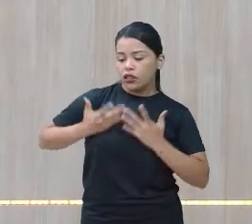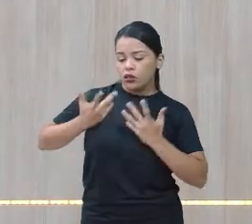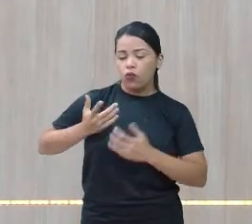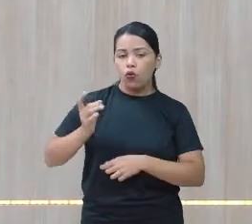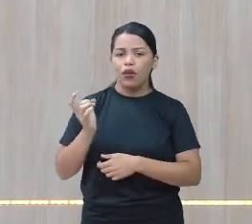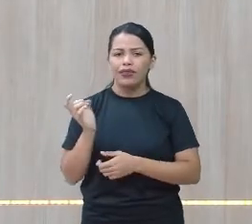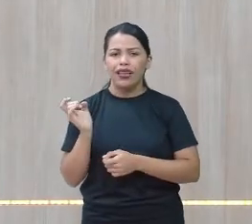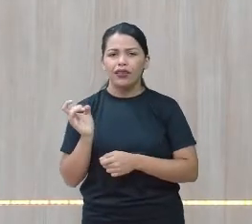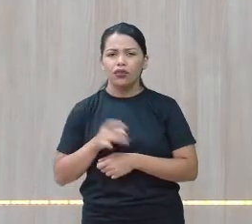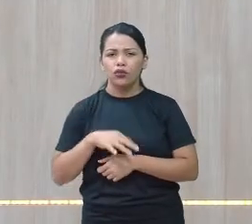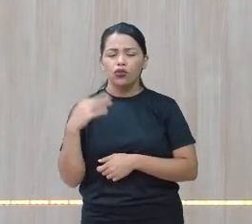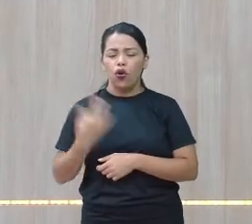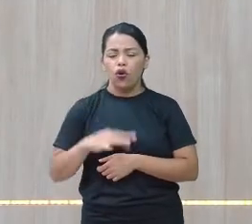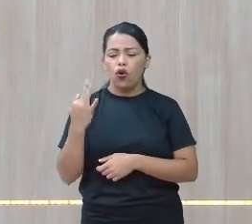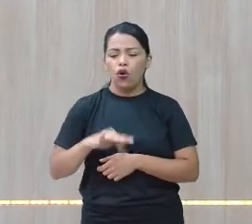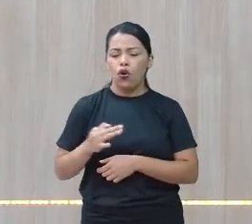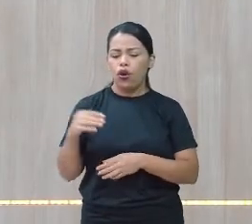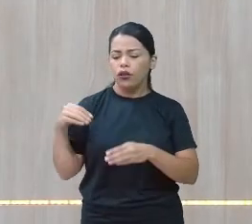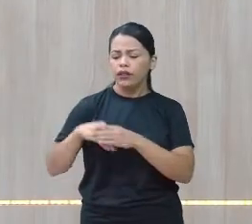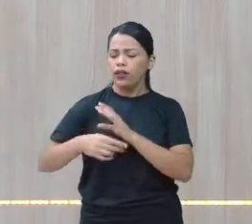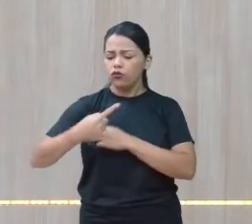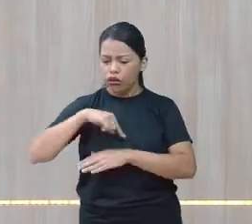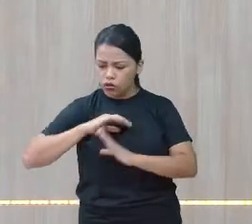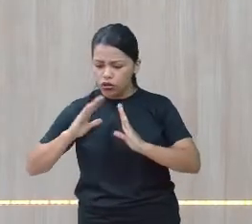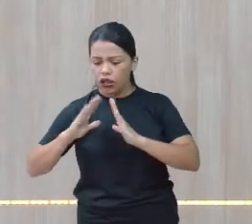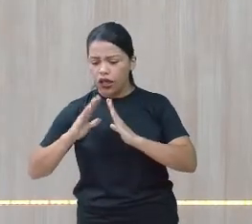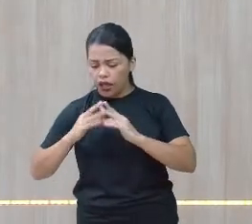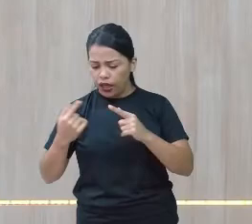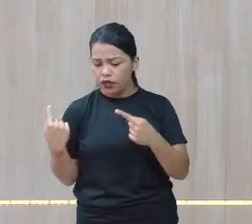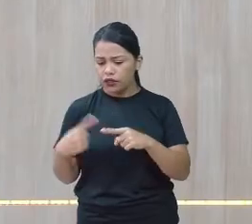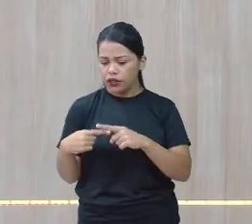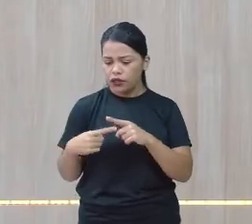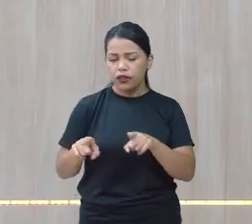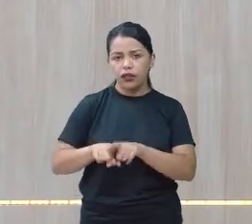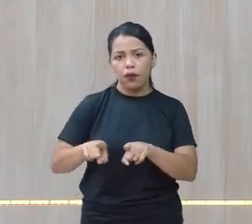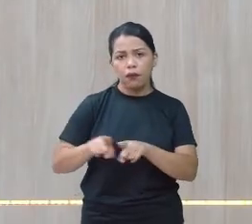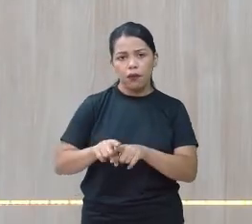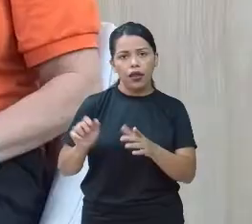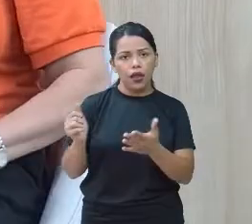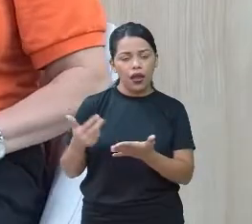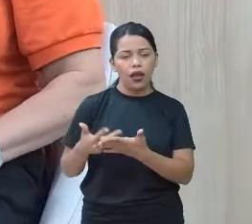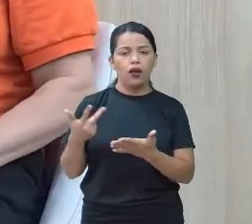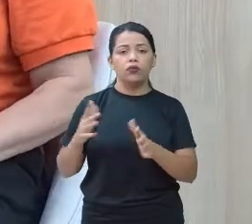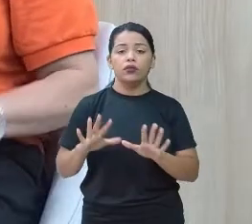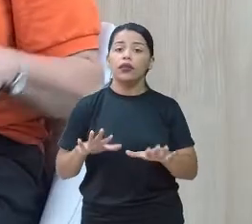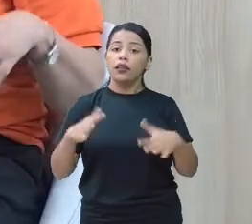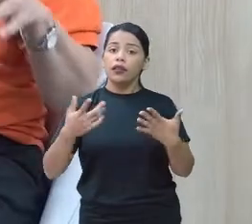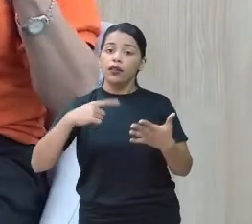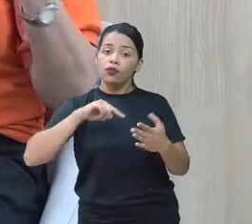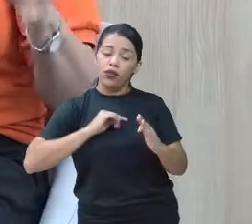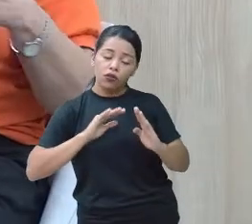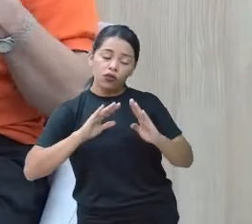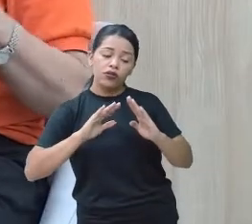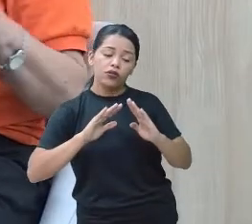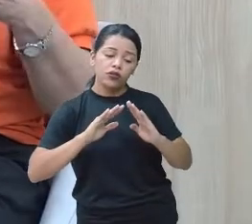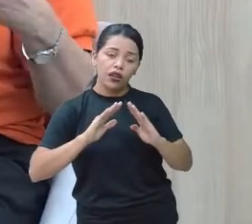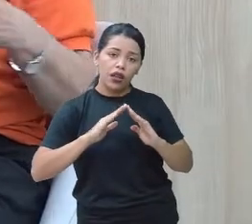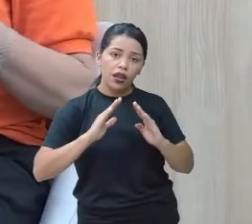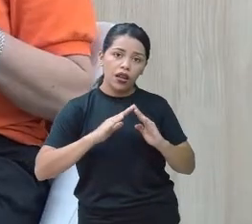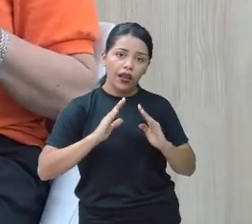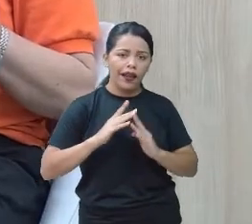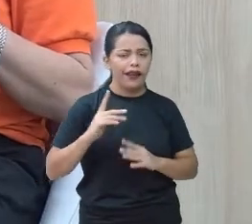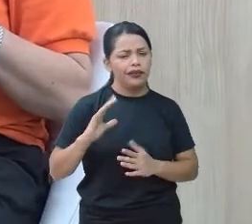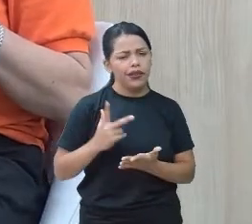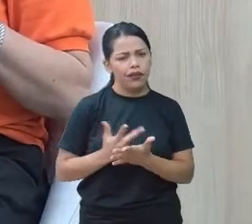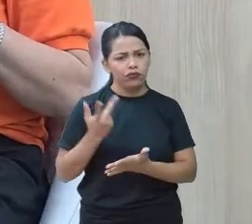acontece no dia a dia na nossa casa também, e na casa dos nossos alunos. Bem, gente, na nossa casa, isso aí acontece